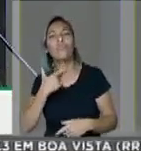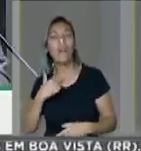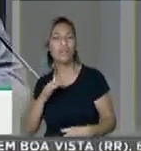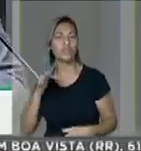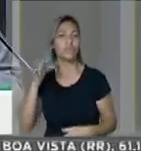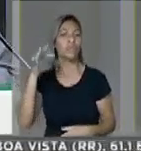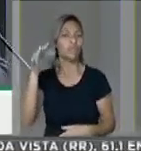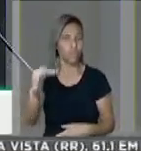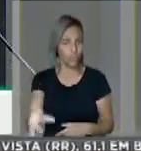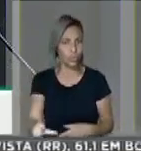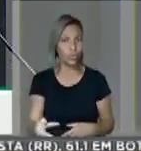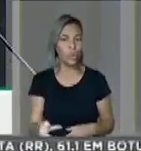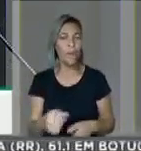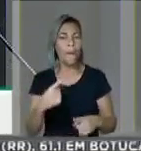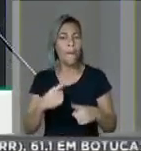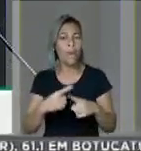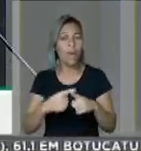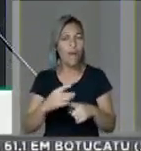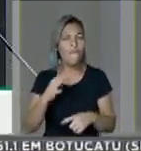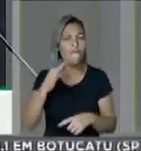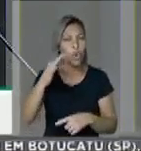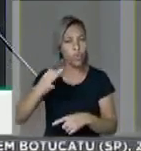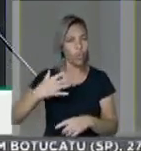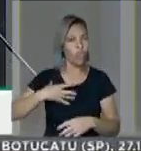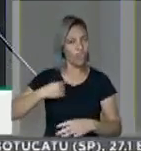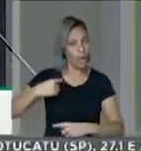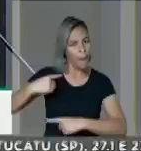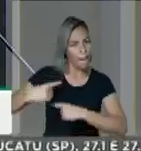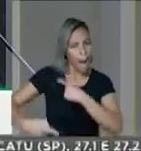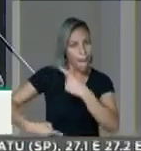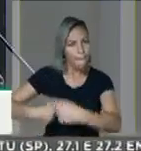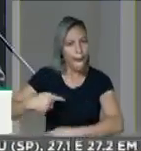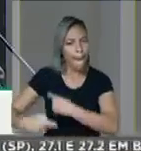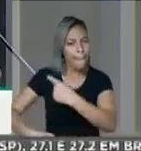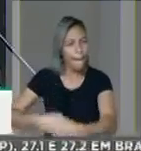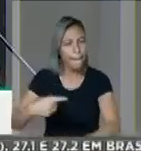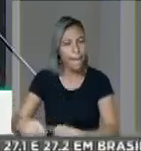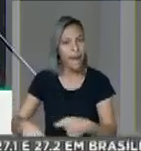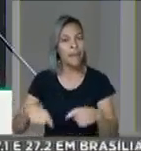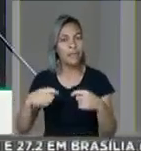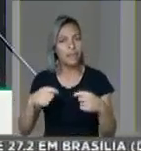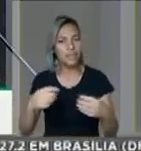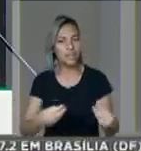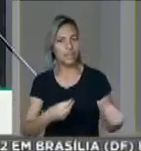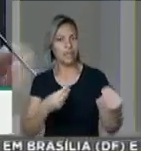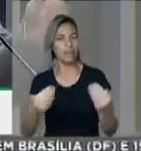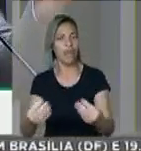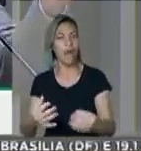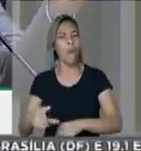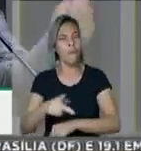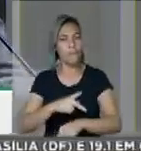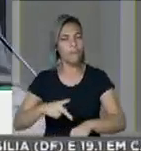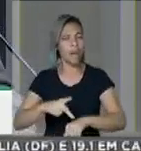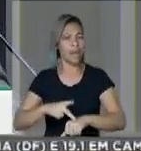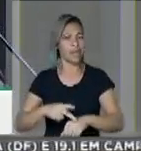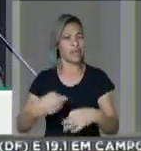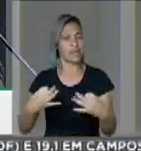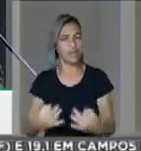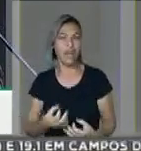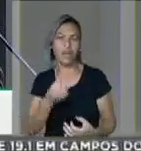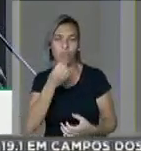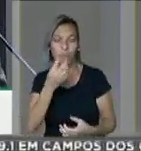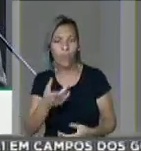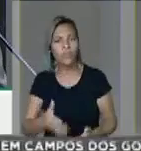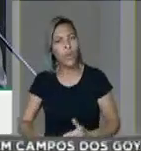para o Brasil que as futuras gerações merecem receber das nossas mãos. Por isso eu quero cumprimentar